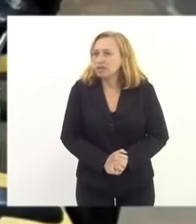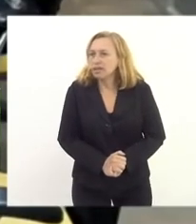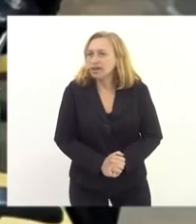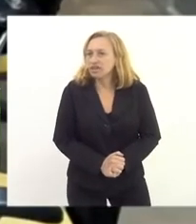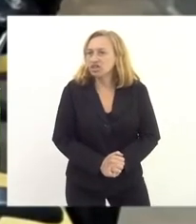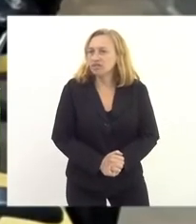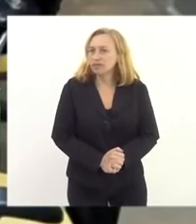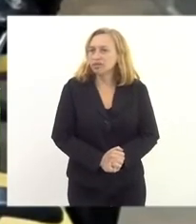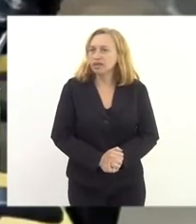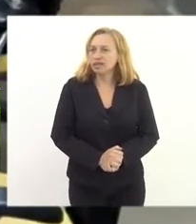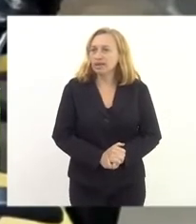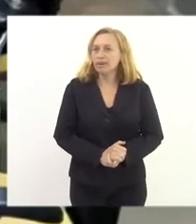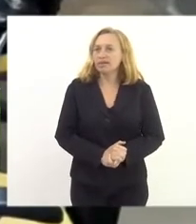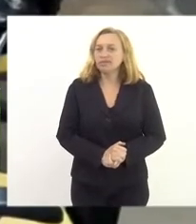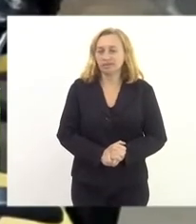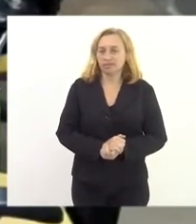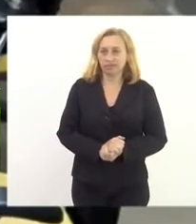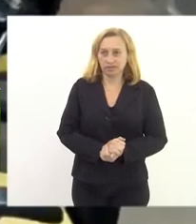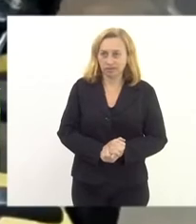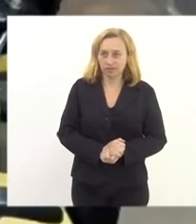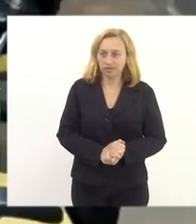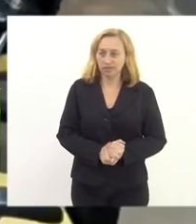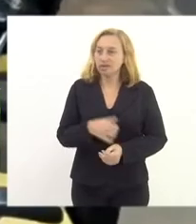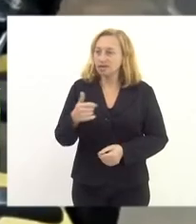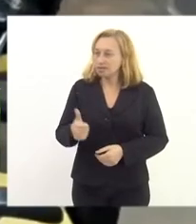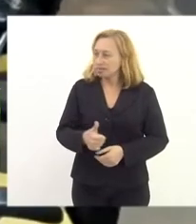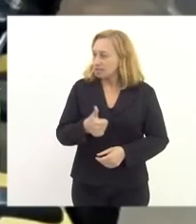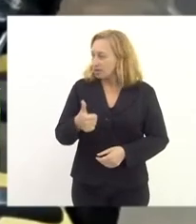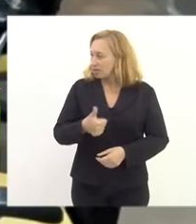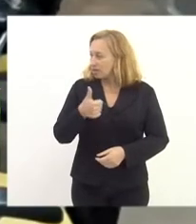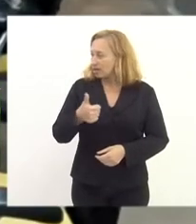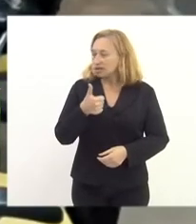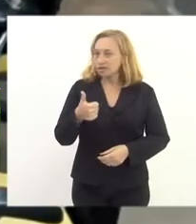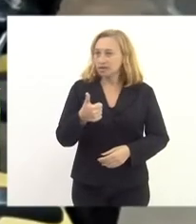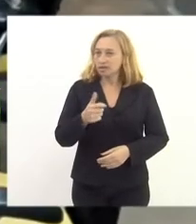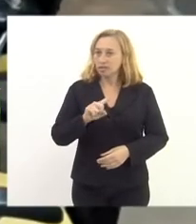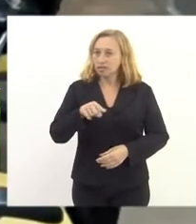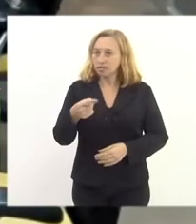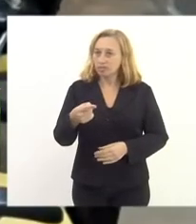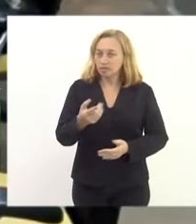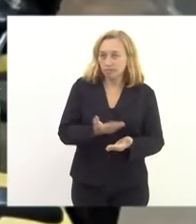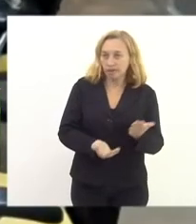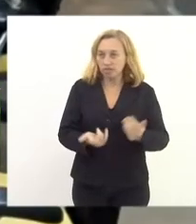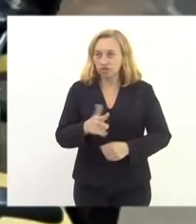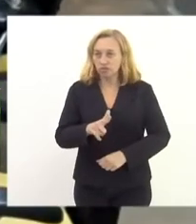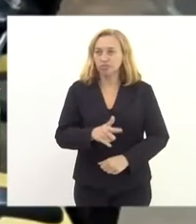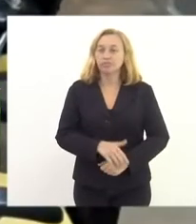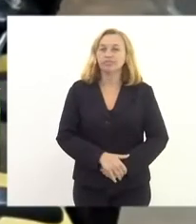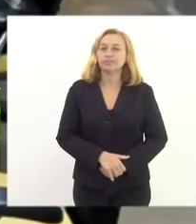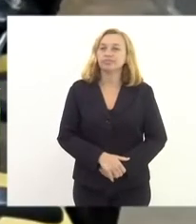Que tem uma relação direta, né? Porque a gente vinha melhorando e tal, e depois dá uma queda de novo.